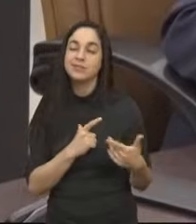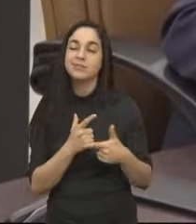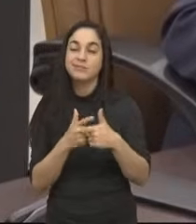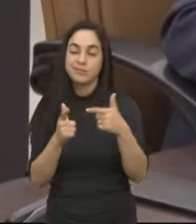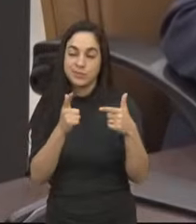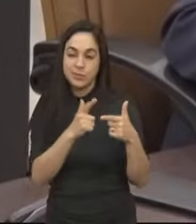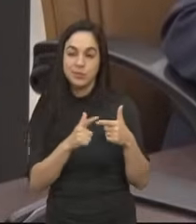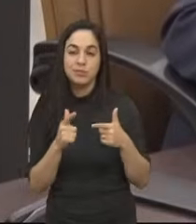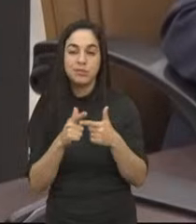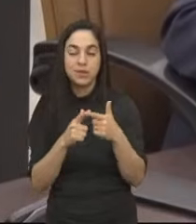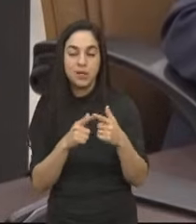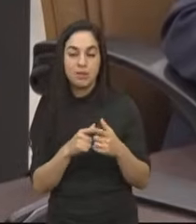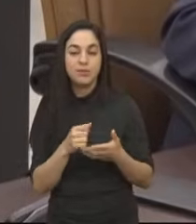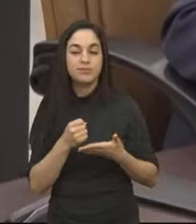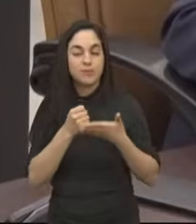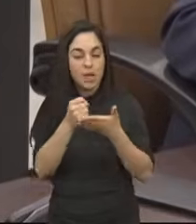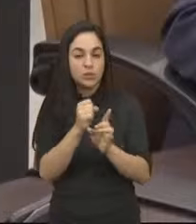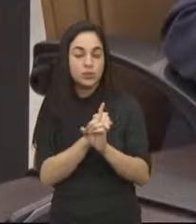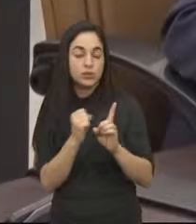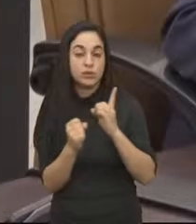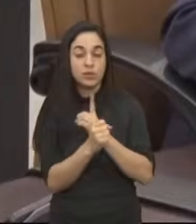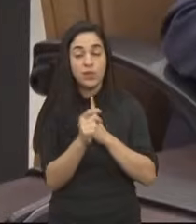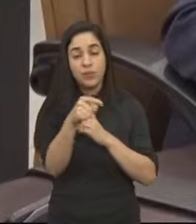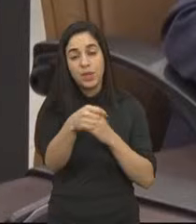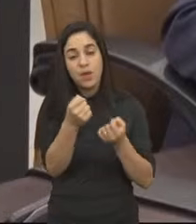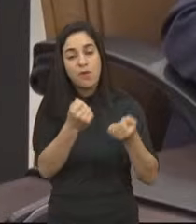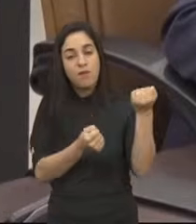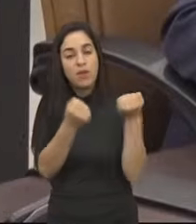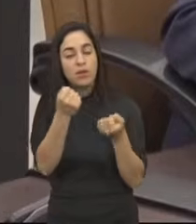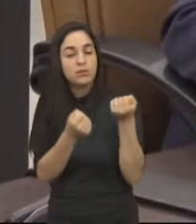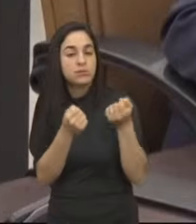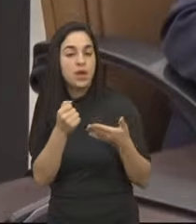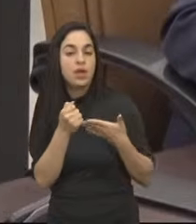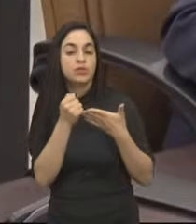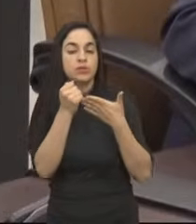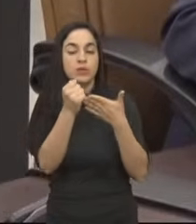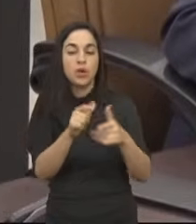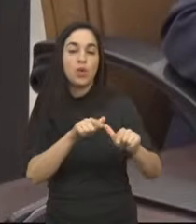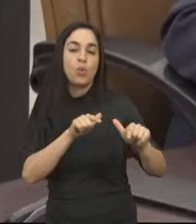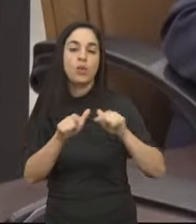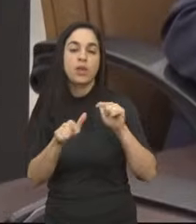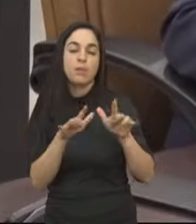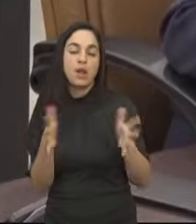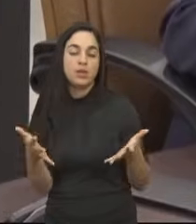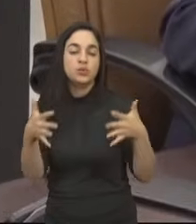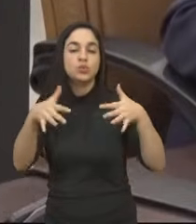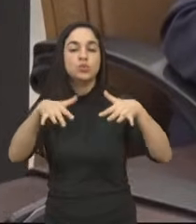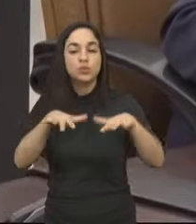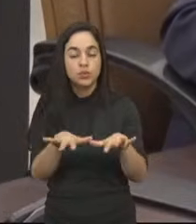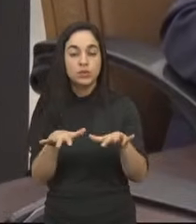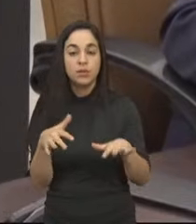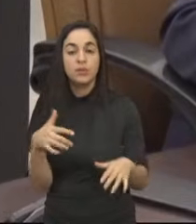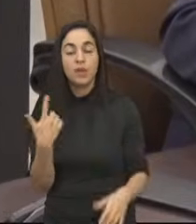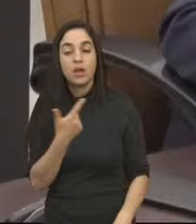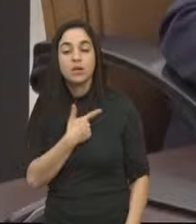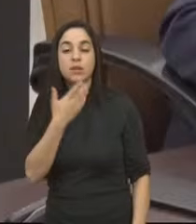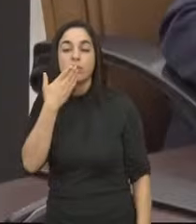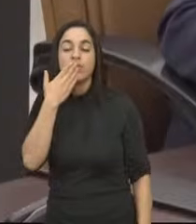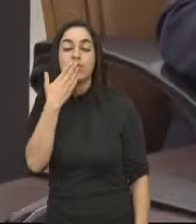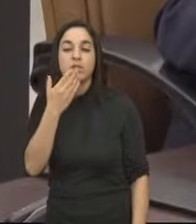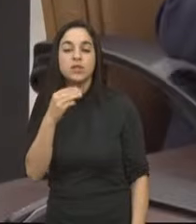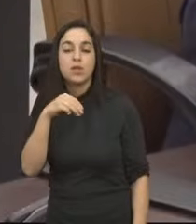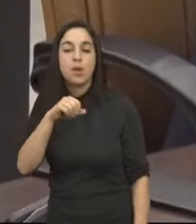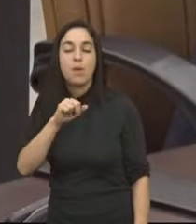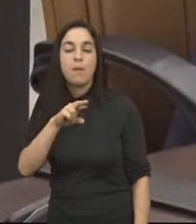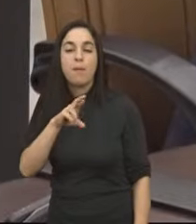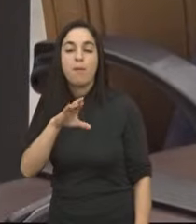e esse veículo vai estar ajudando, colaborando com o trabalho humanitário de inclusão. A gente solicitamos aí ao deputado Márcio